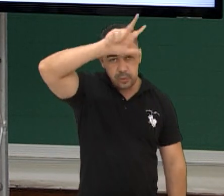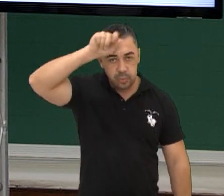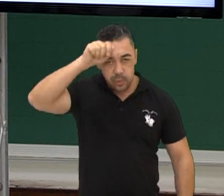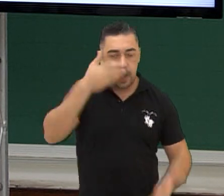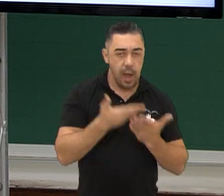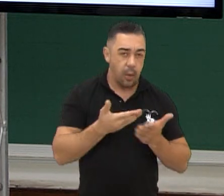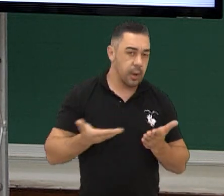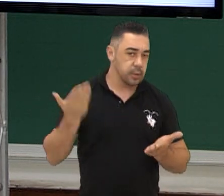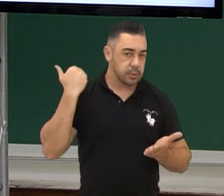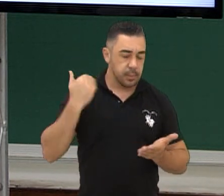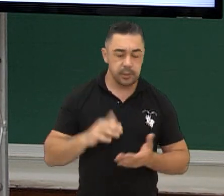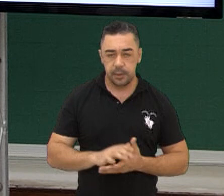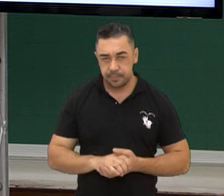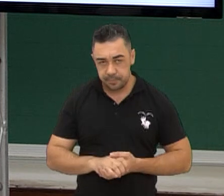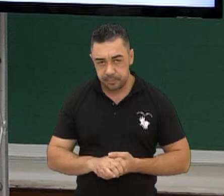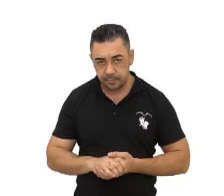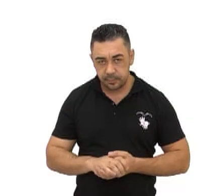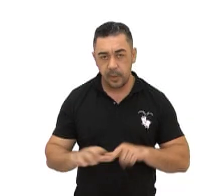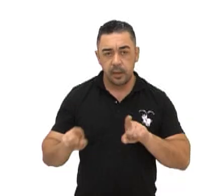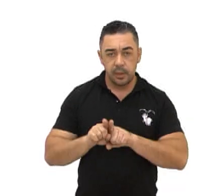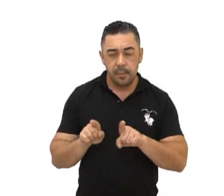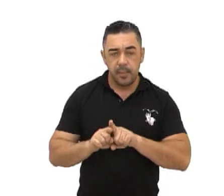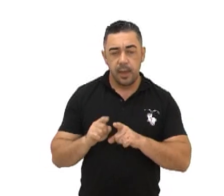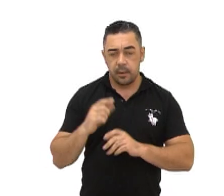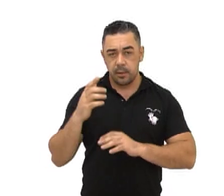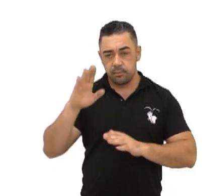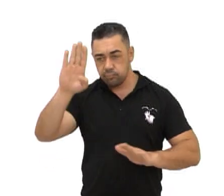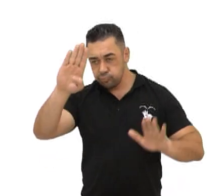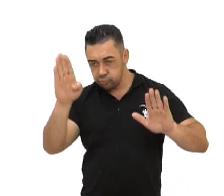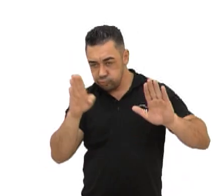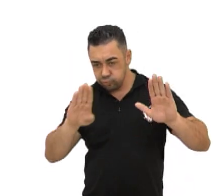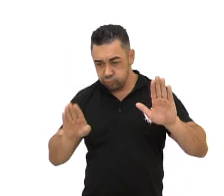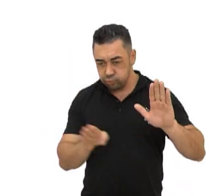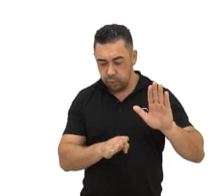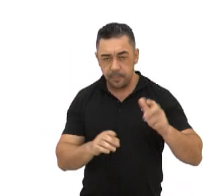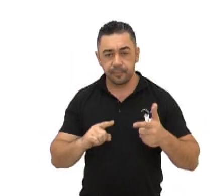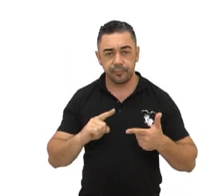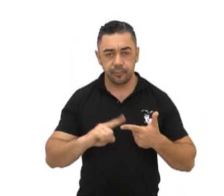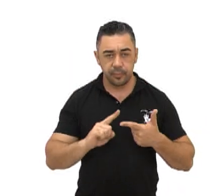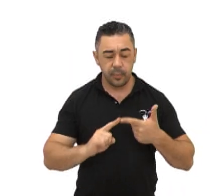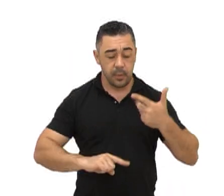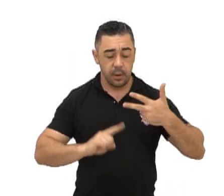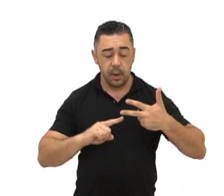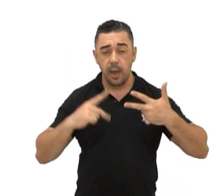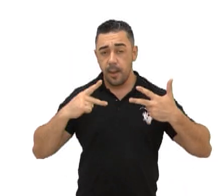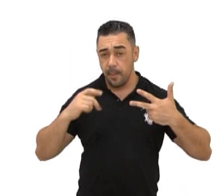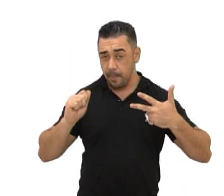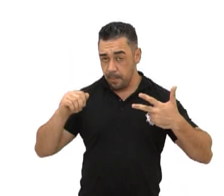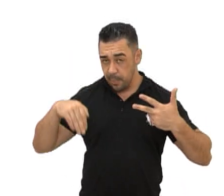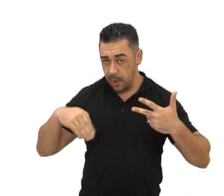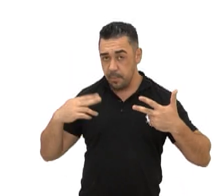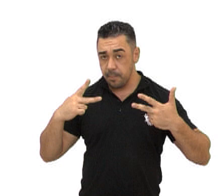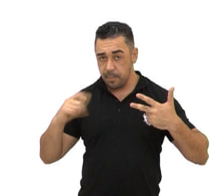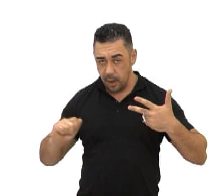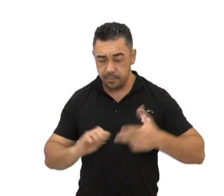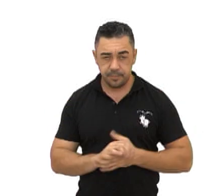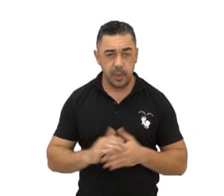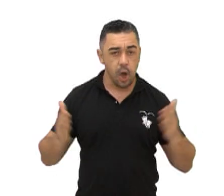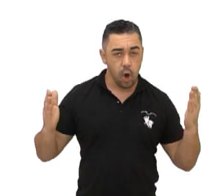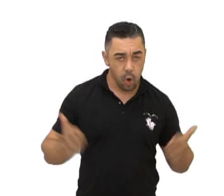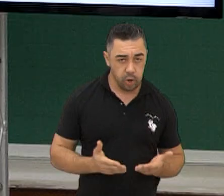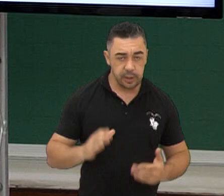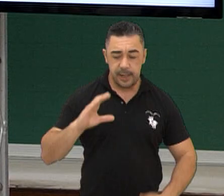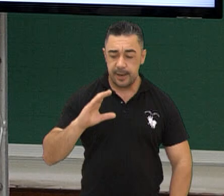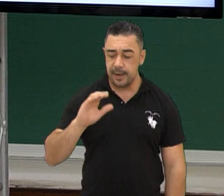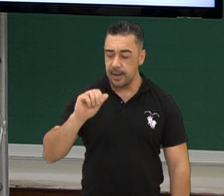na aula passada. A gente falou também da Mata Atlântica e do Pampa, né? Então, a gente já comentou desses três. A gente vai falar hoje, então, da Caatinga,